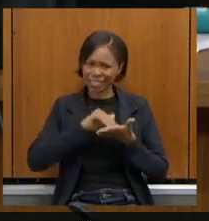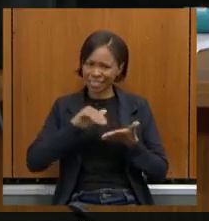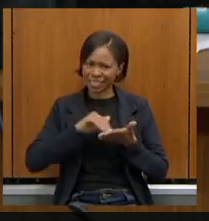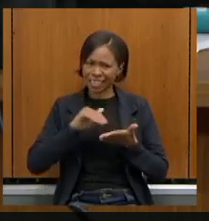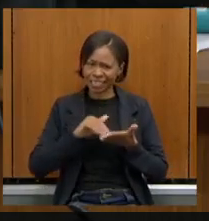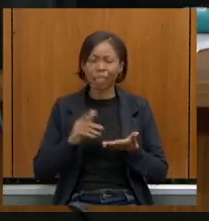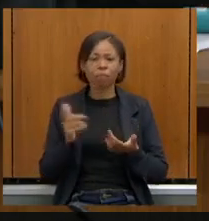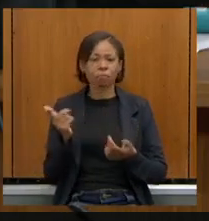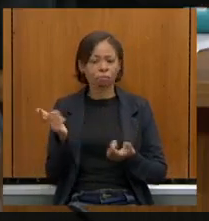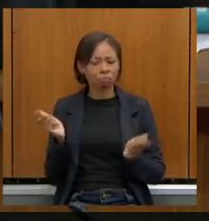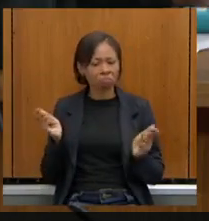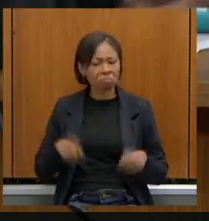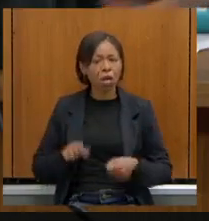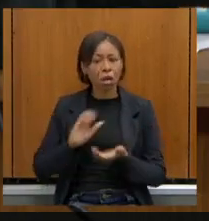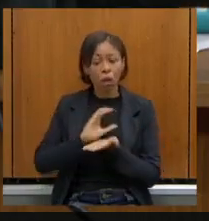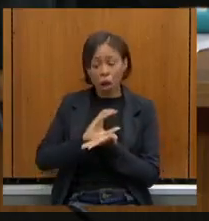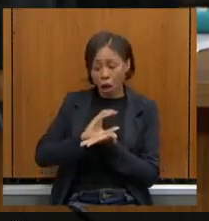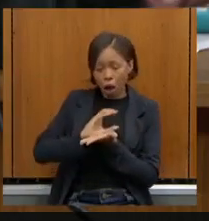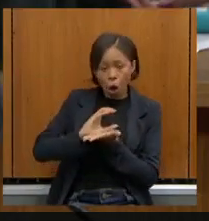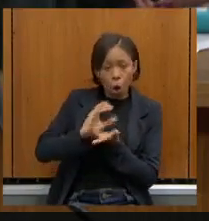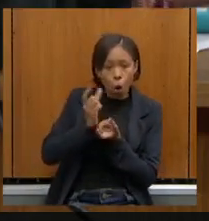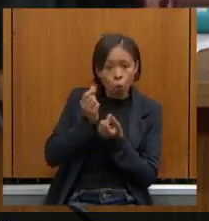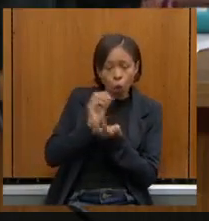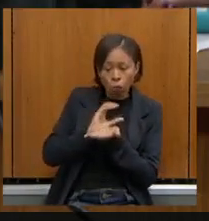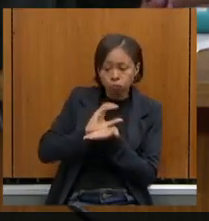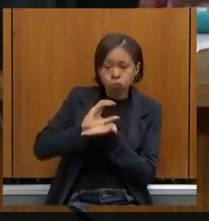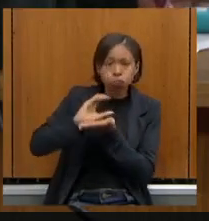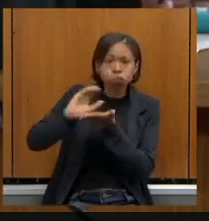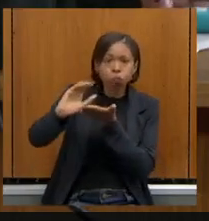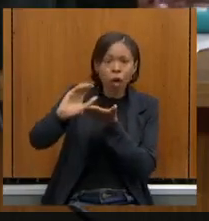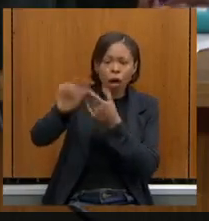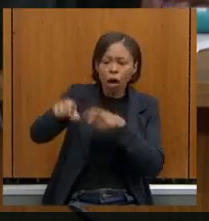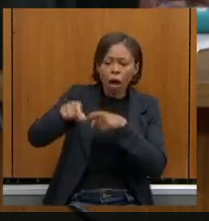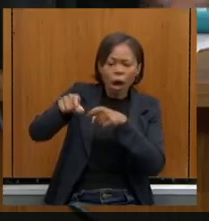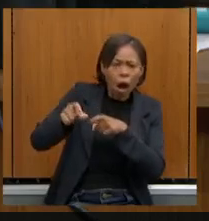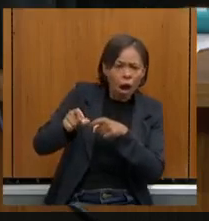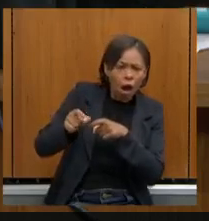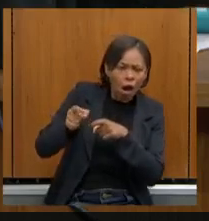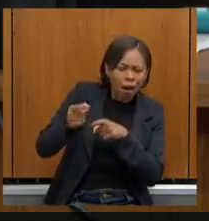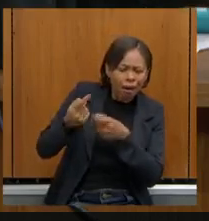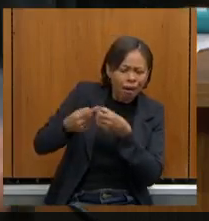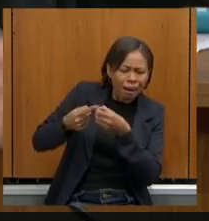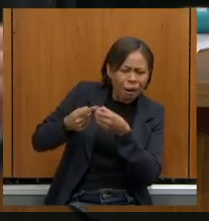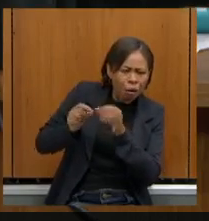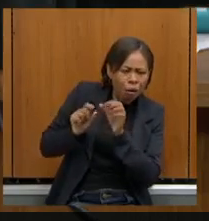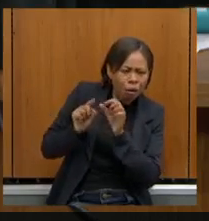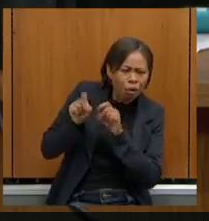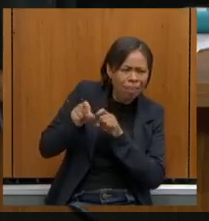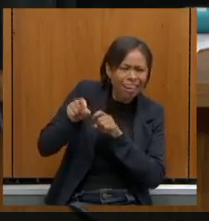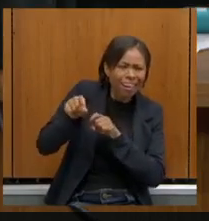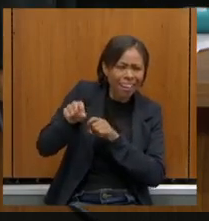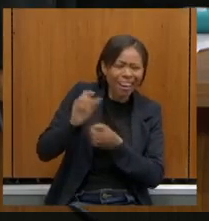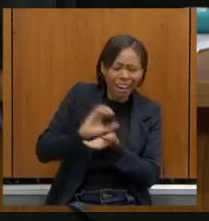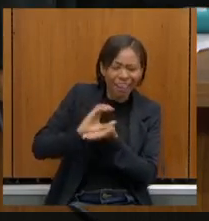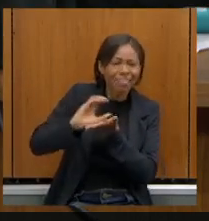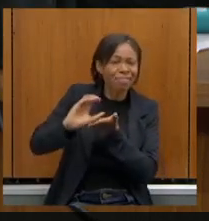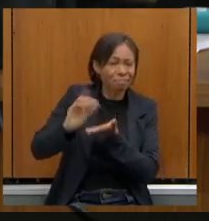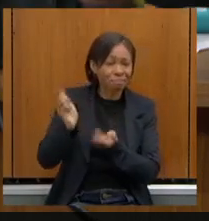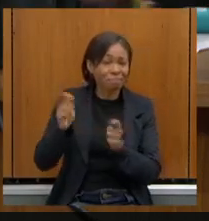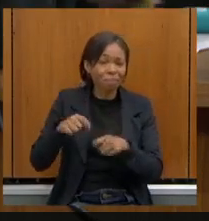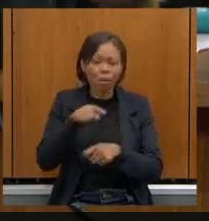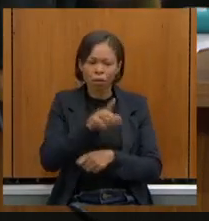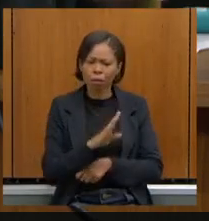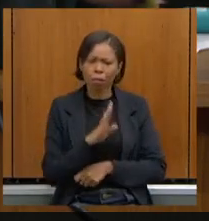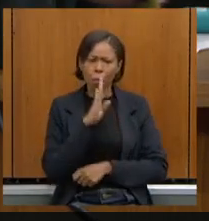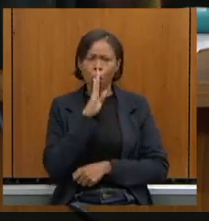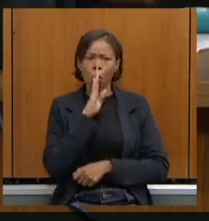chegando no interior, recurso recorde, descentralizando mesmo, continue, não se intimide diante dos grupos que